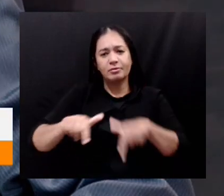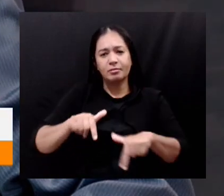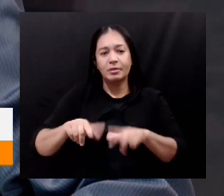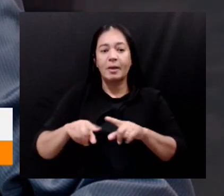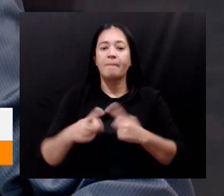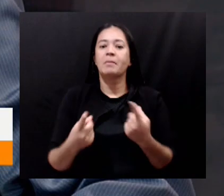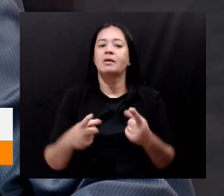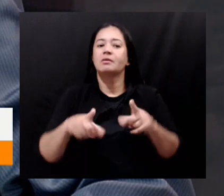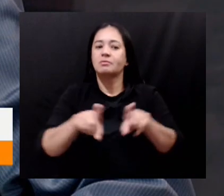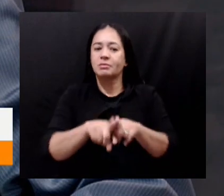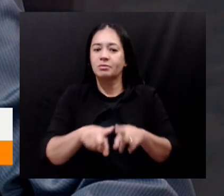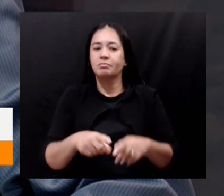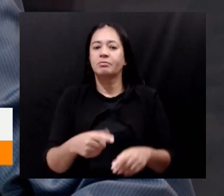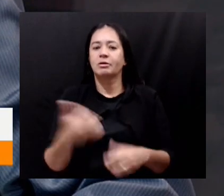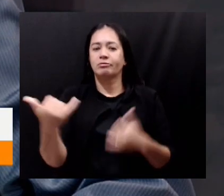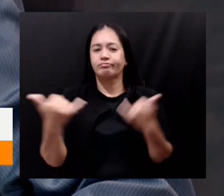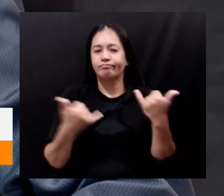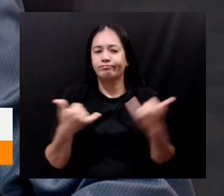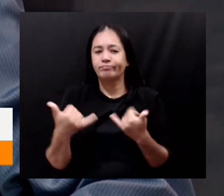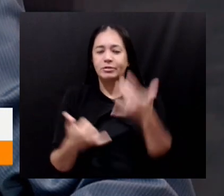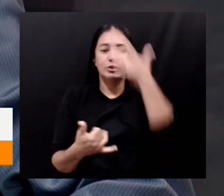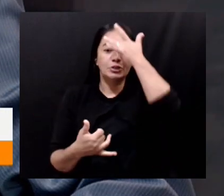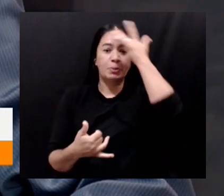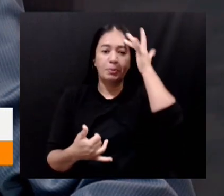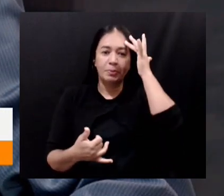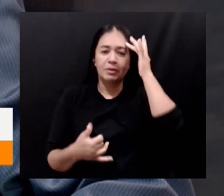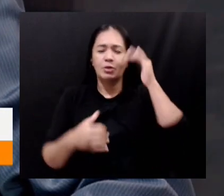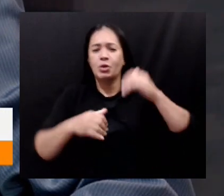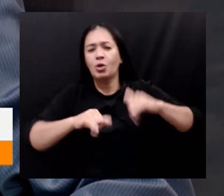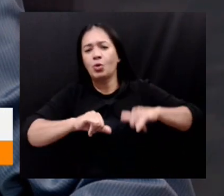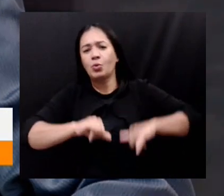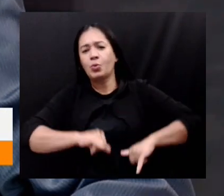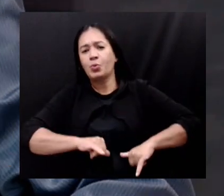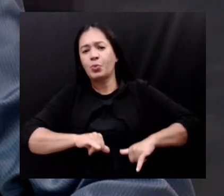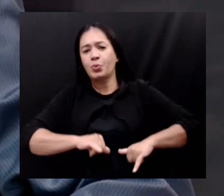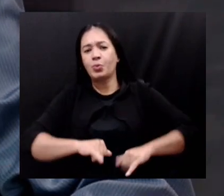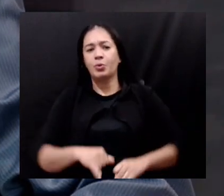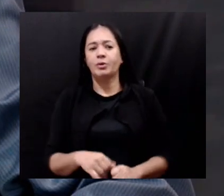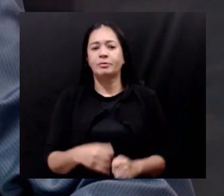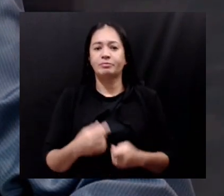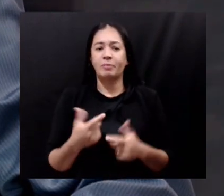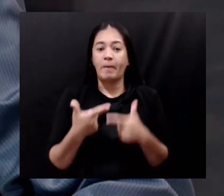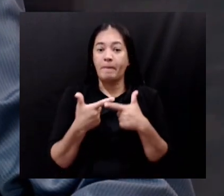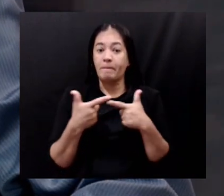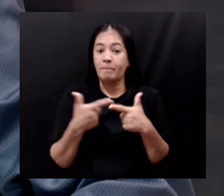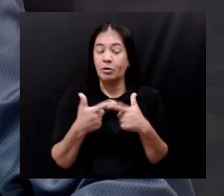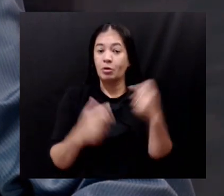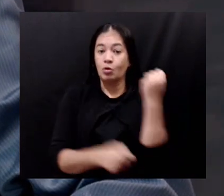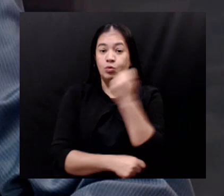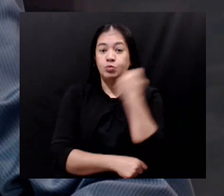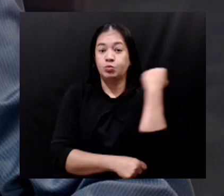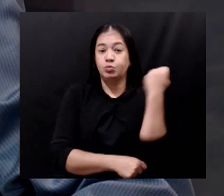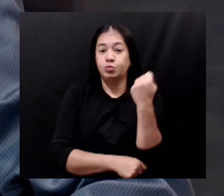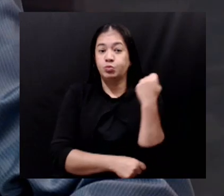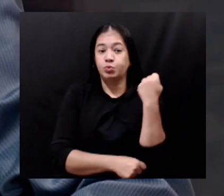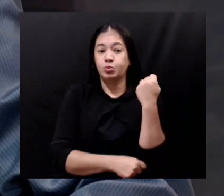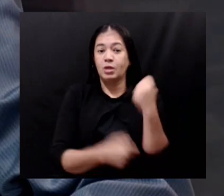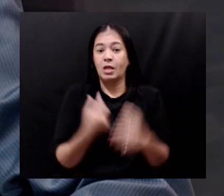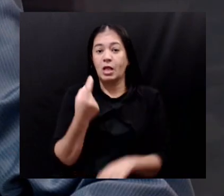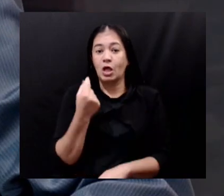relatos de muitas pessoas que sofreram, problemas gravíssimos a nível econômico e a nível psicológico, né. Por